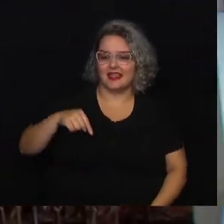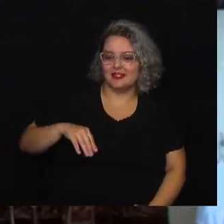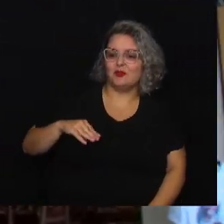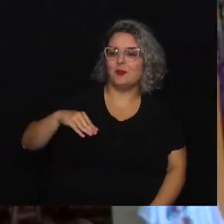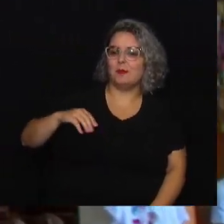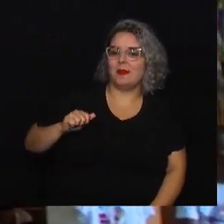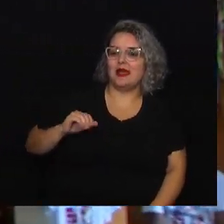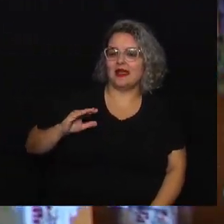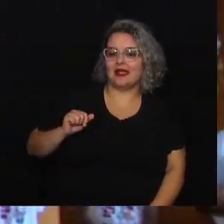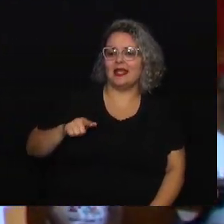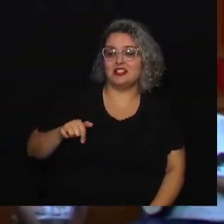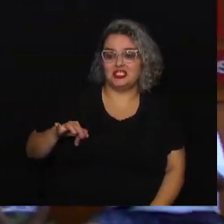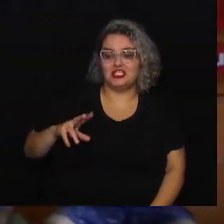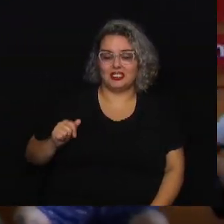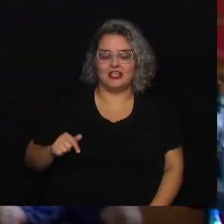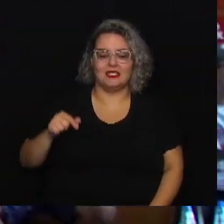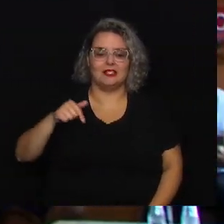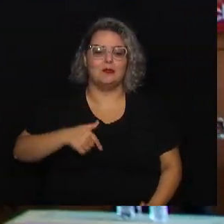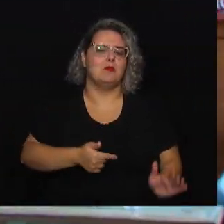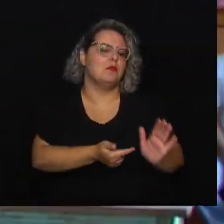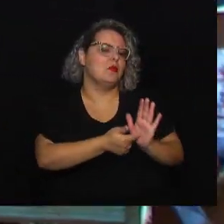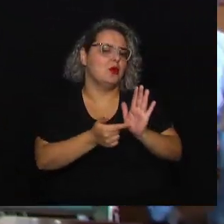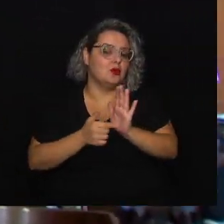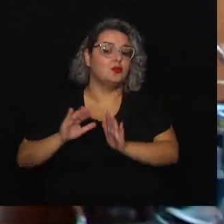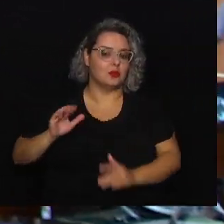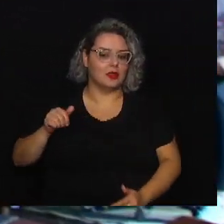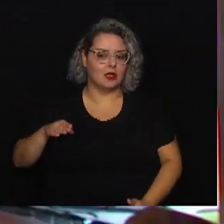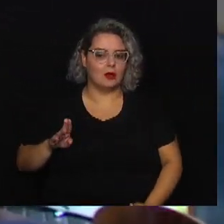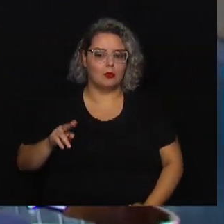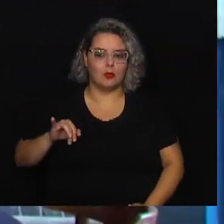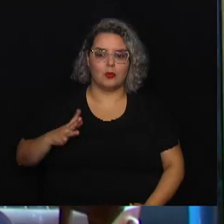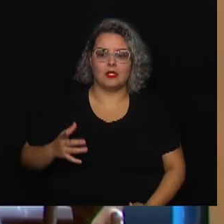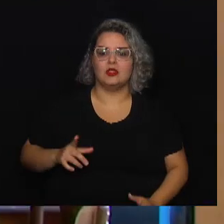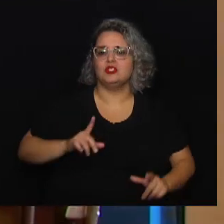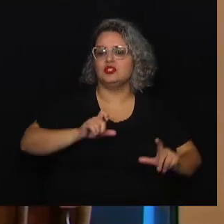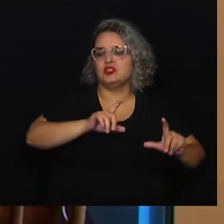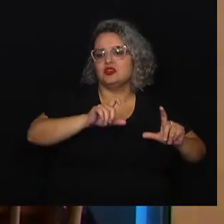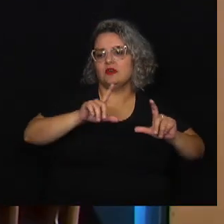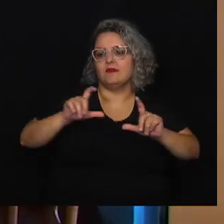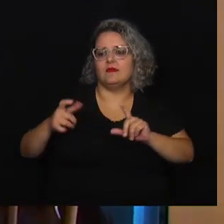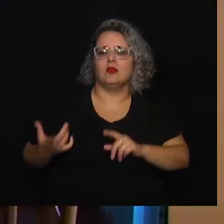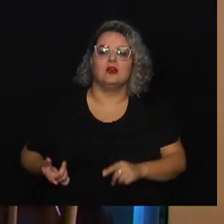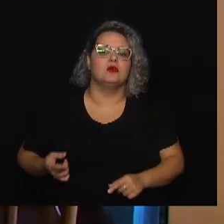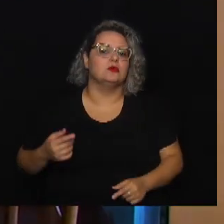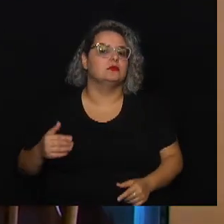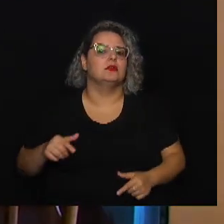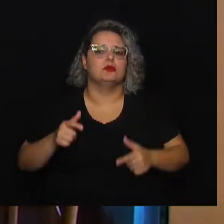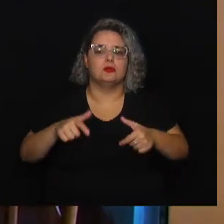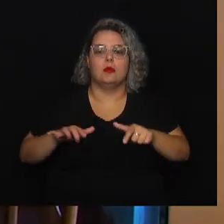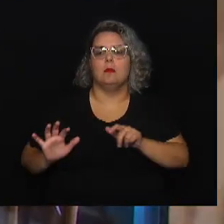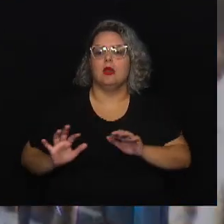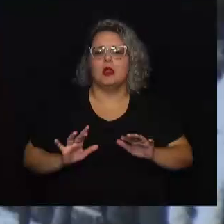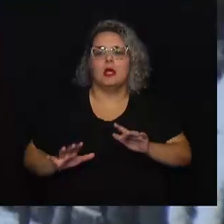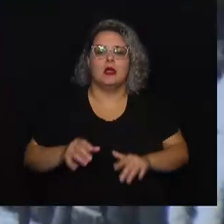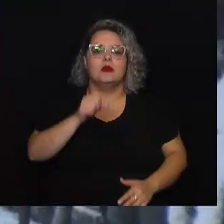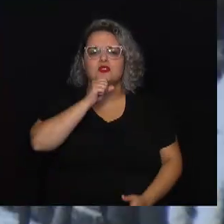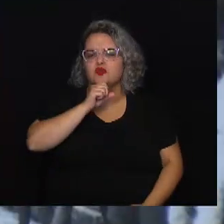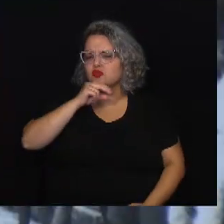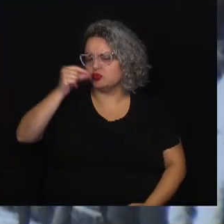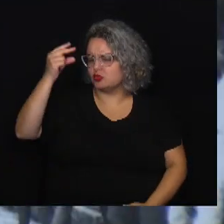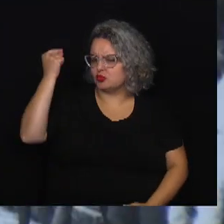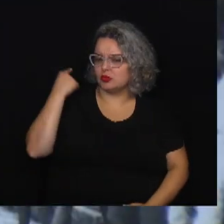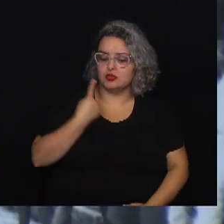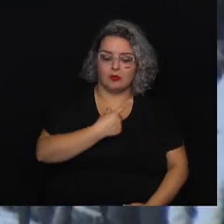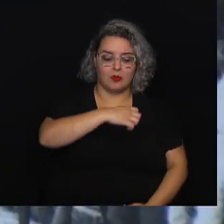Cambuí, está tendo uma exposição muito bacana de fotos, tanto do bloco antigo, lá de 46